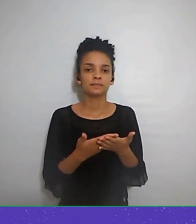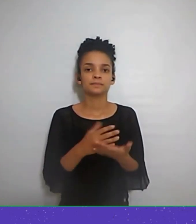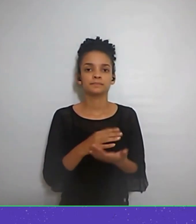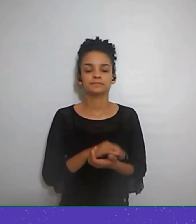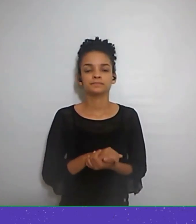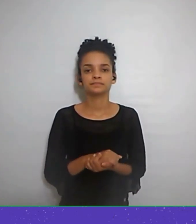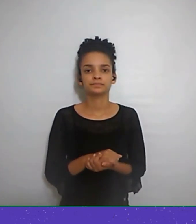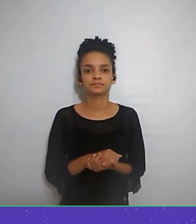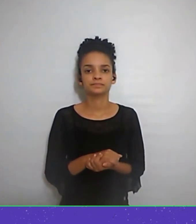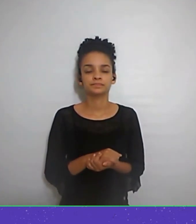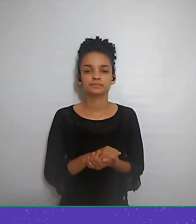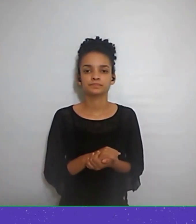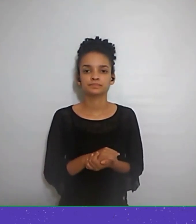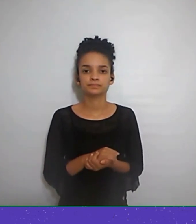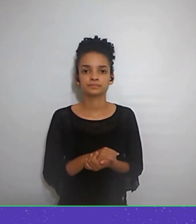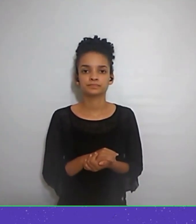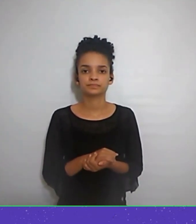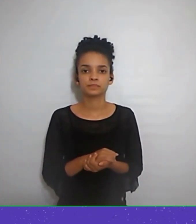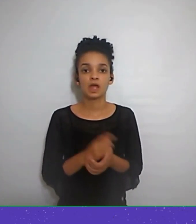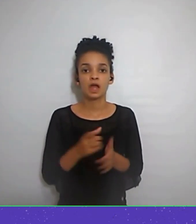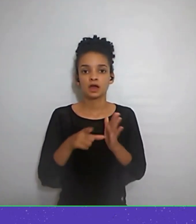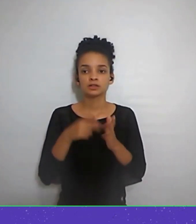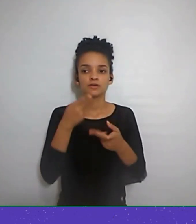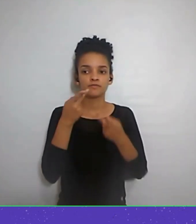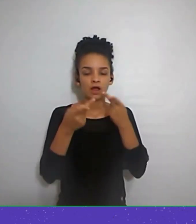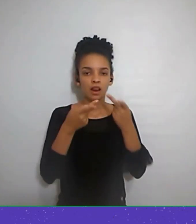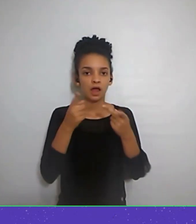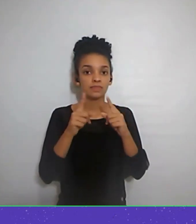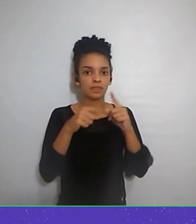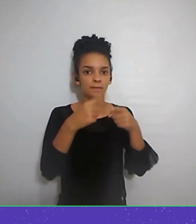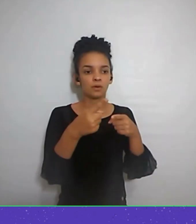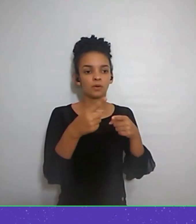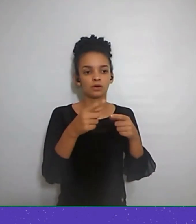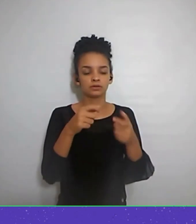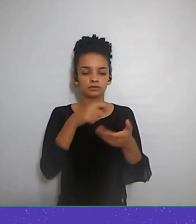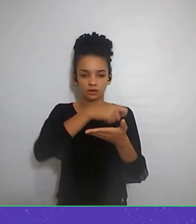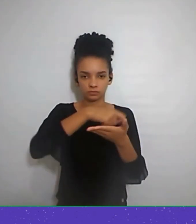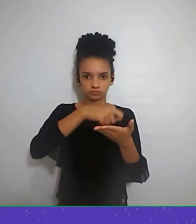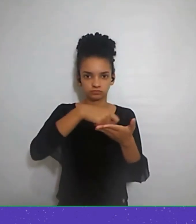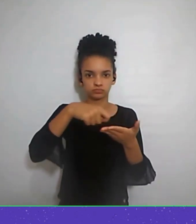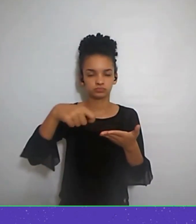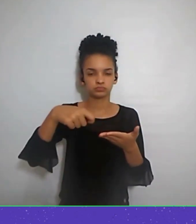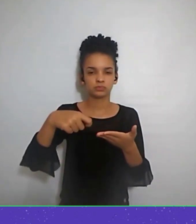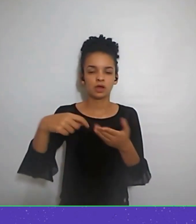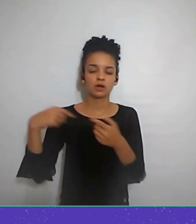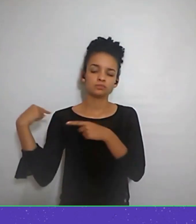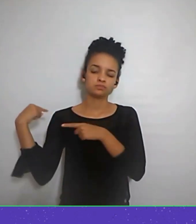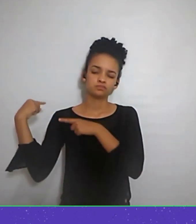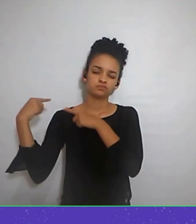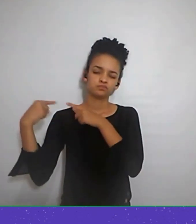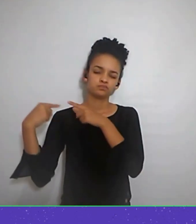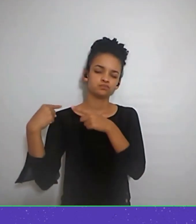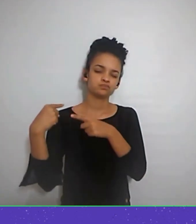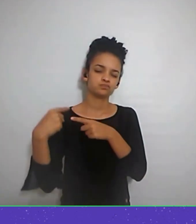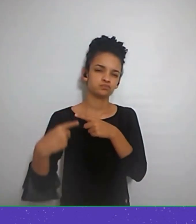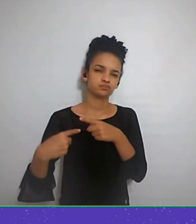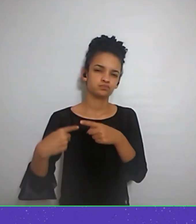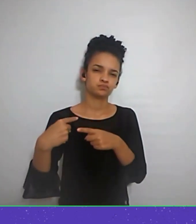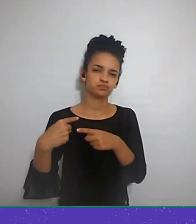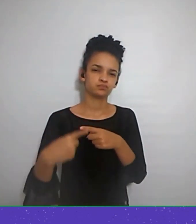Moisés durante muitas e muitas gerações, muitos séculos do povo